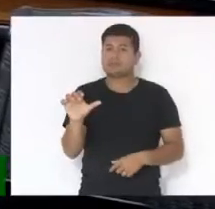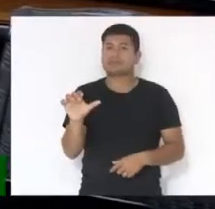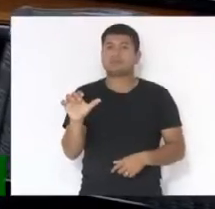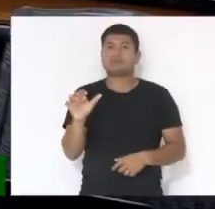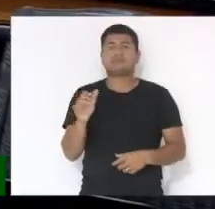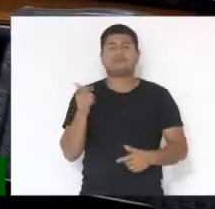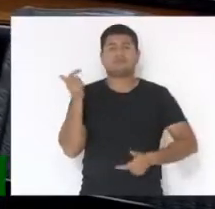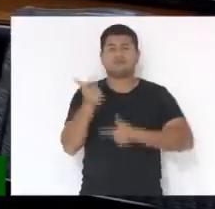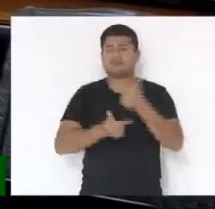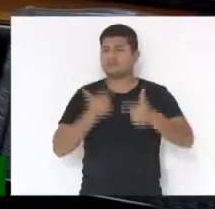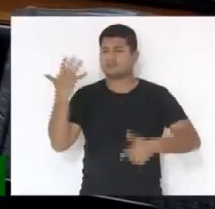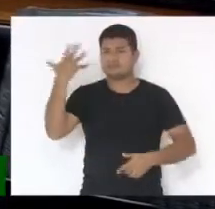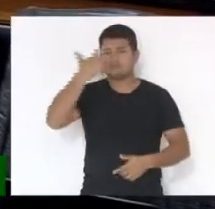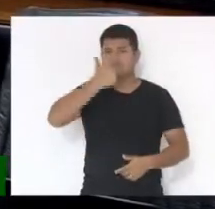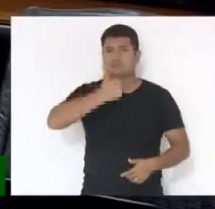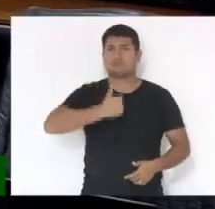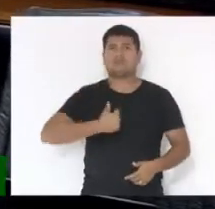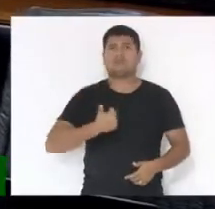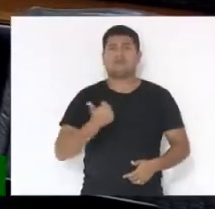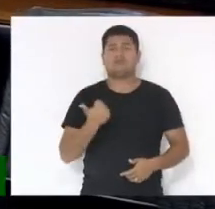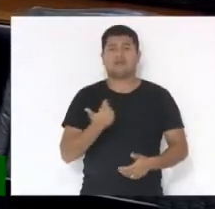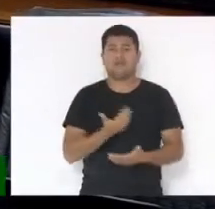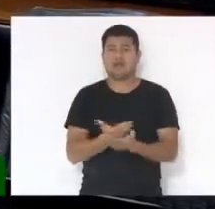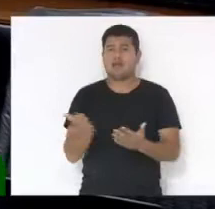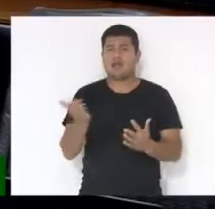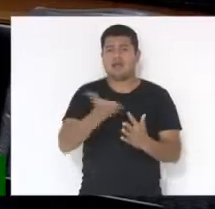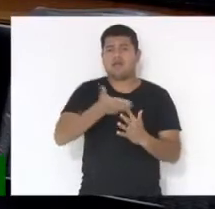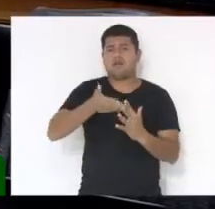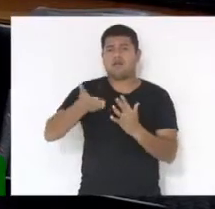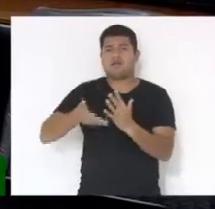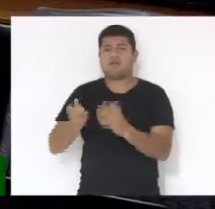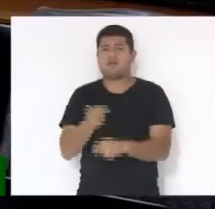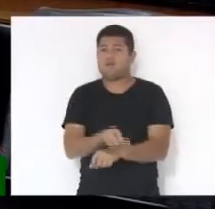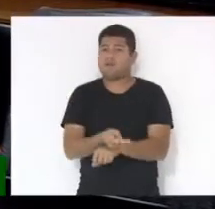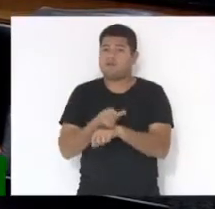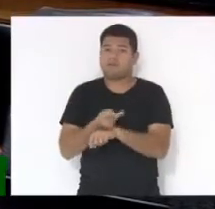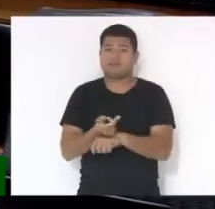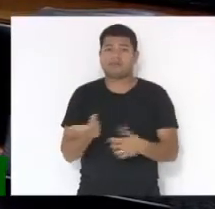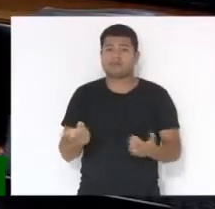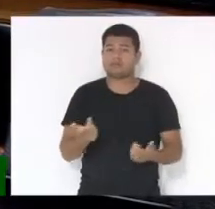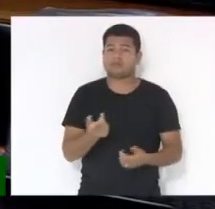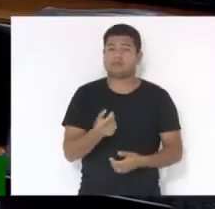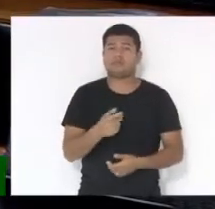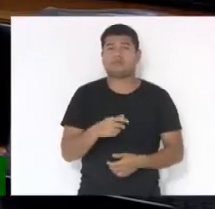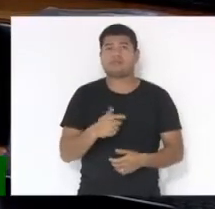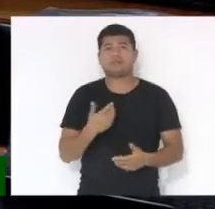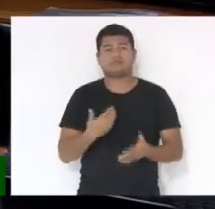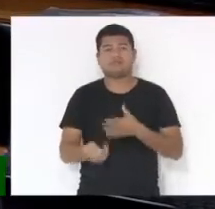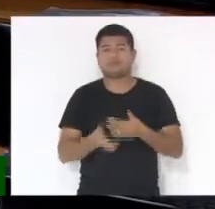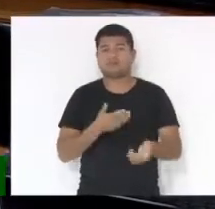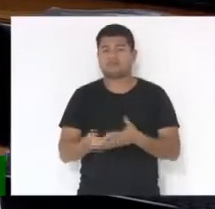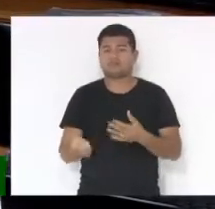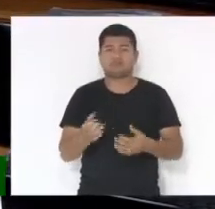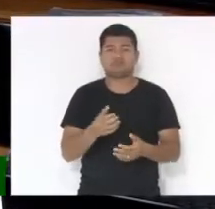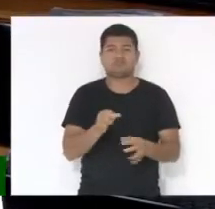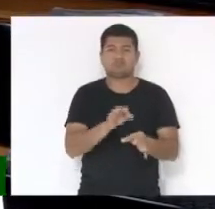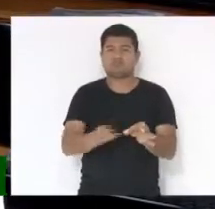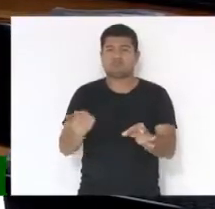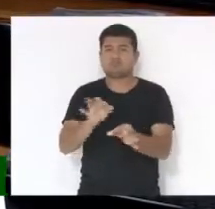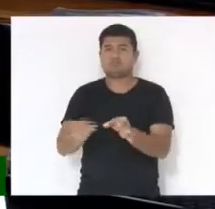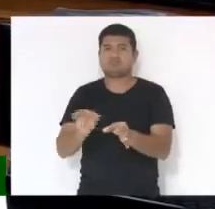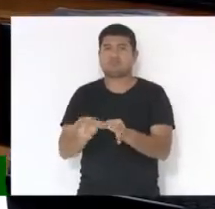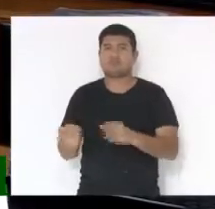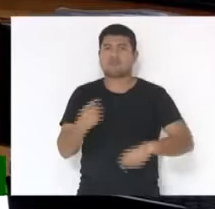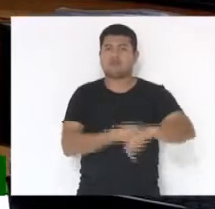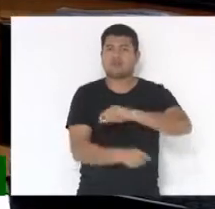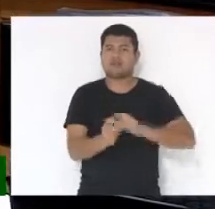devedores ou para credores, seja. Você pode, qualquer instituição do comércio